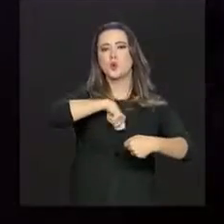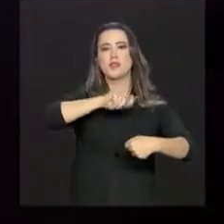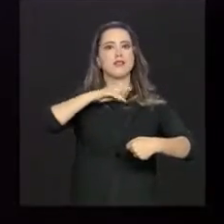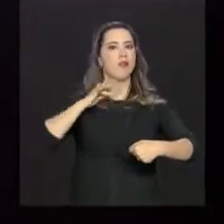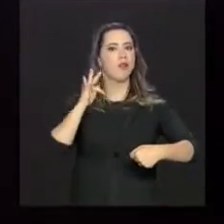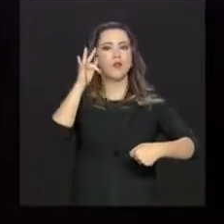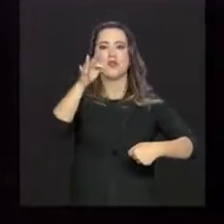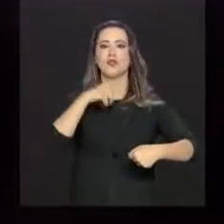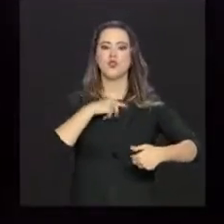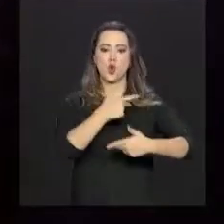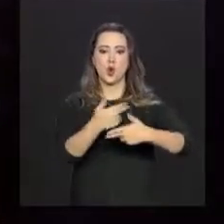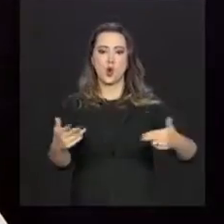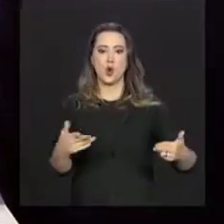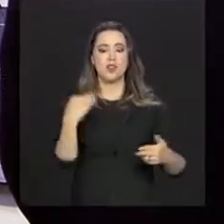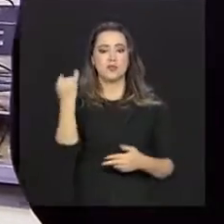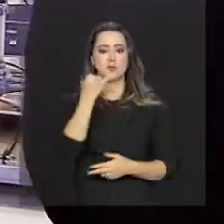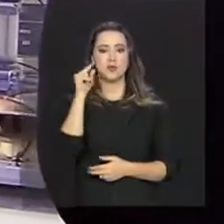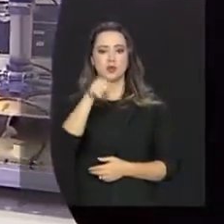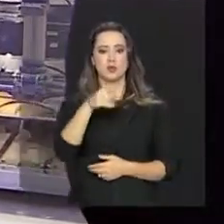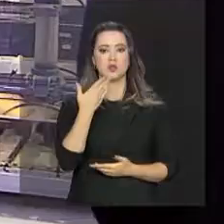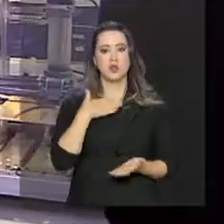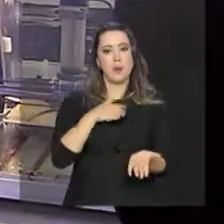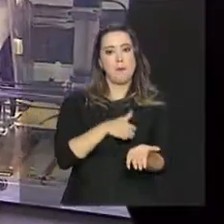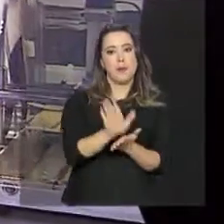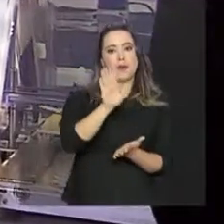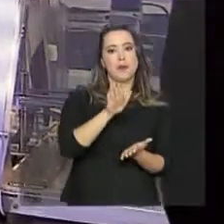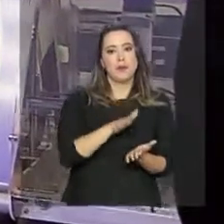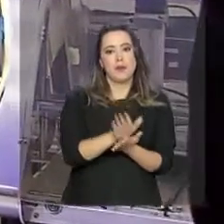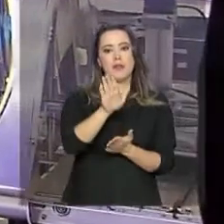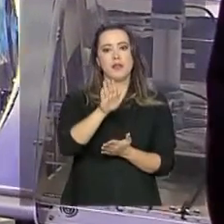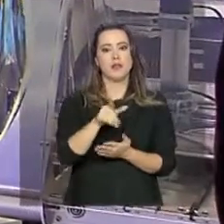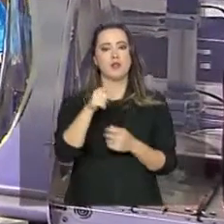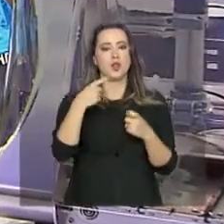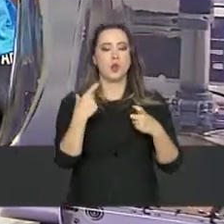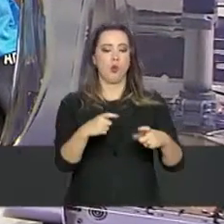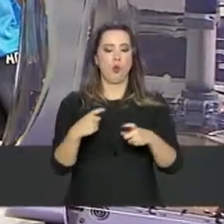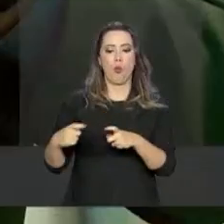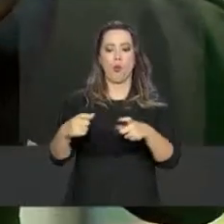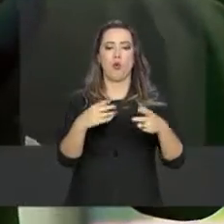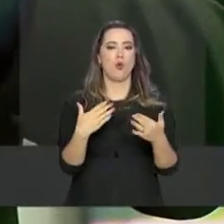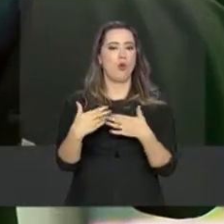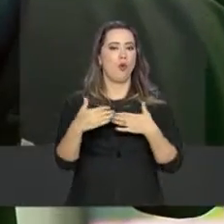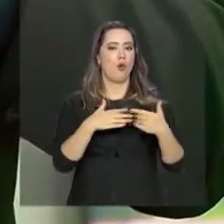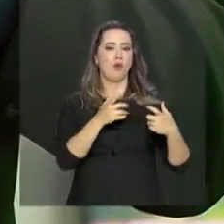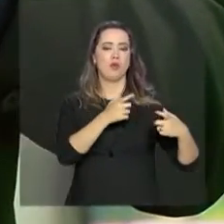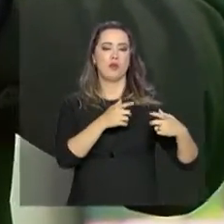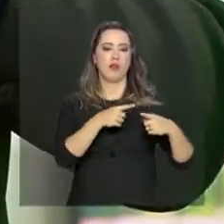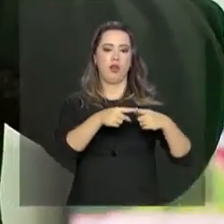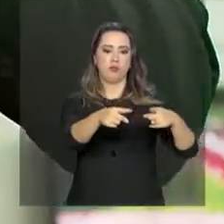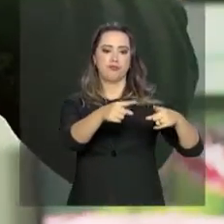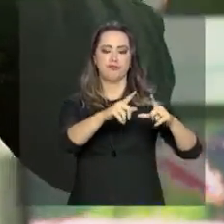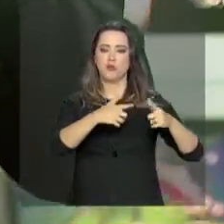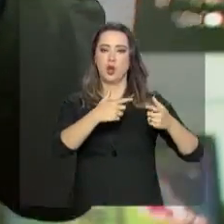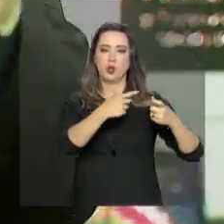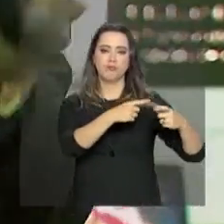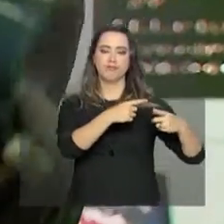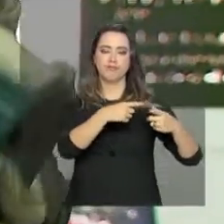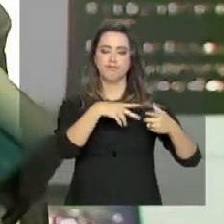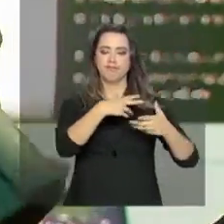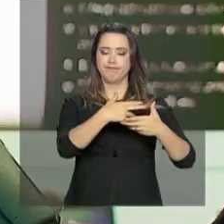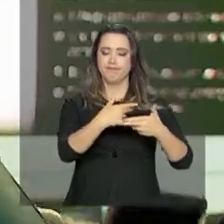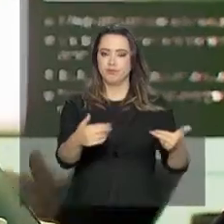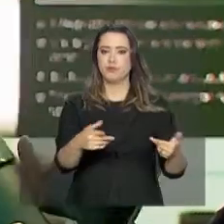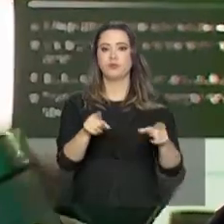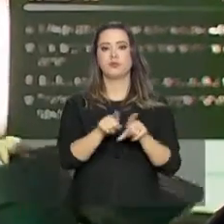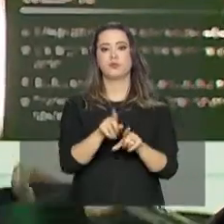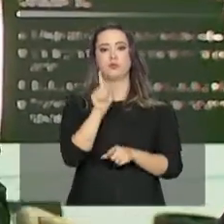futuro, com máquinas como esta, que imprimem a panqueca no formato que você quiser. Esta outra invenção foi criada para